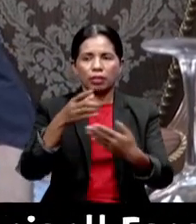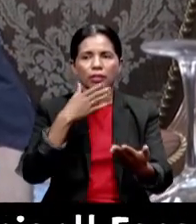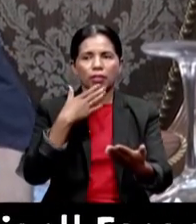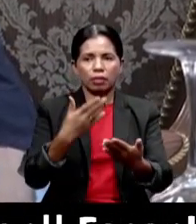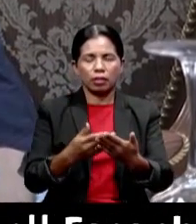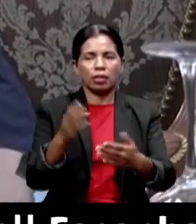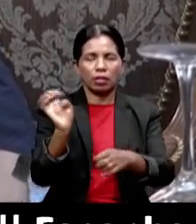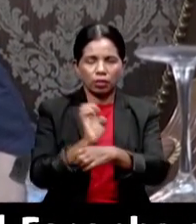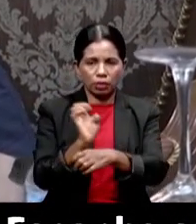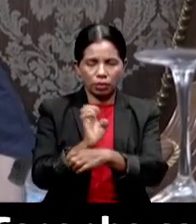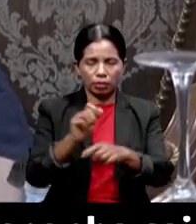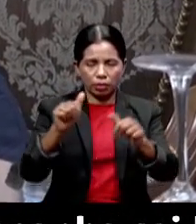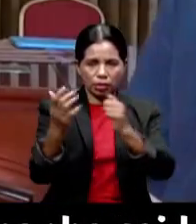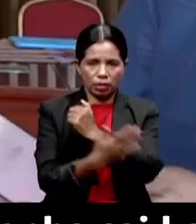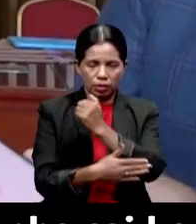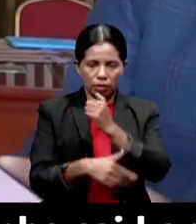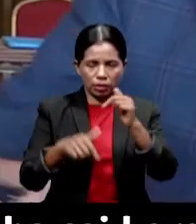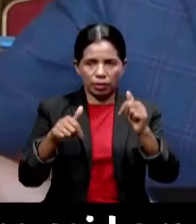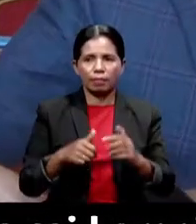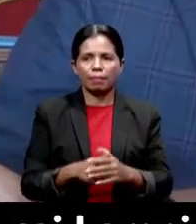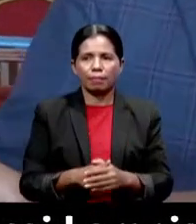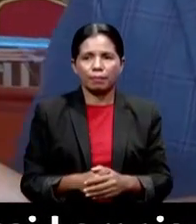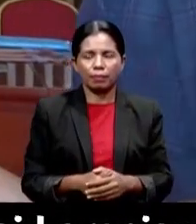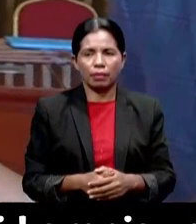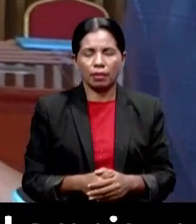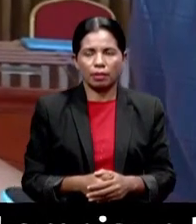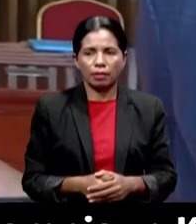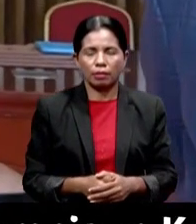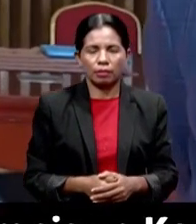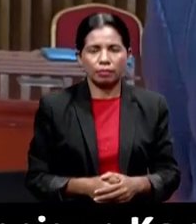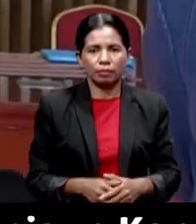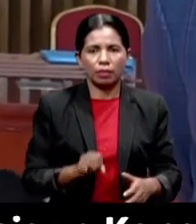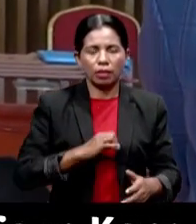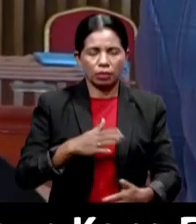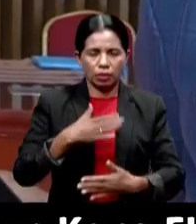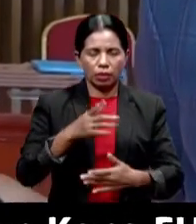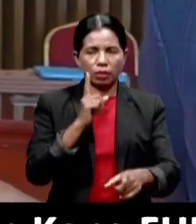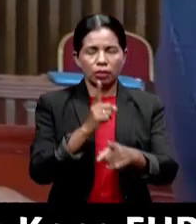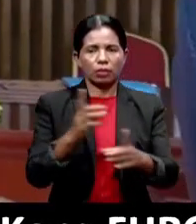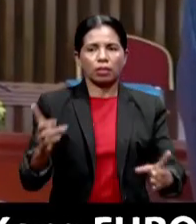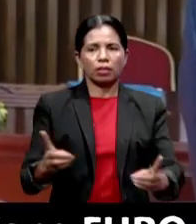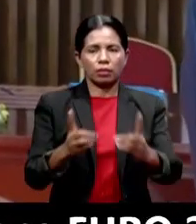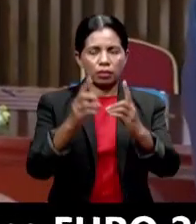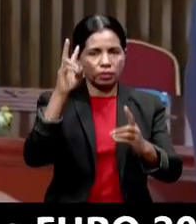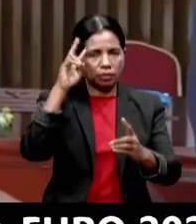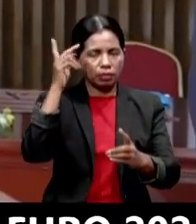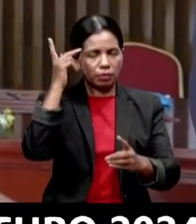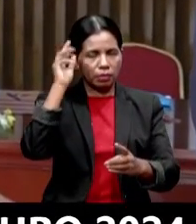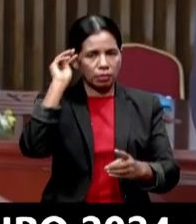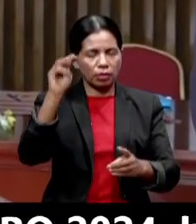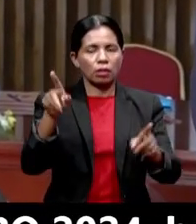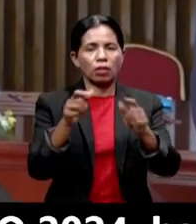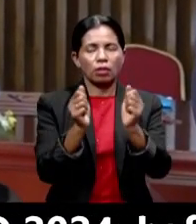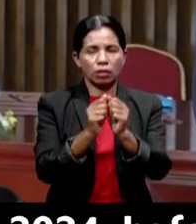Aclitan, economia e Arrailaran. Very pleased to have this meeting with the vice. How content it is, Soromalo, o vice-primeiro-ministro no idane